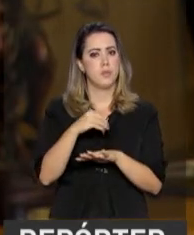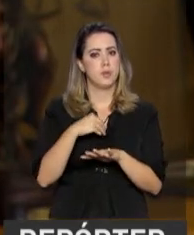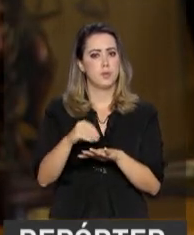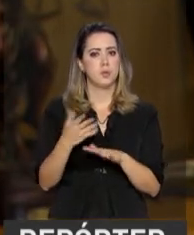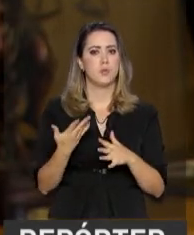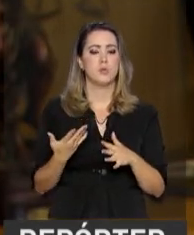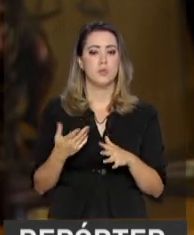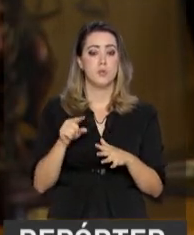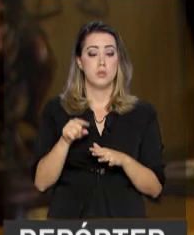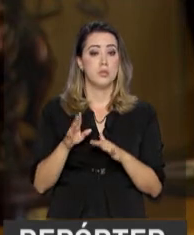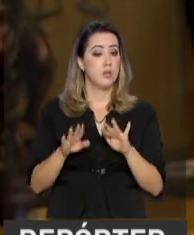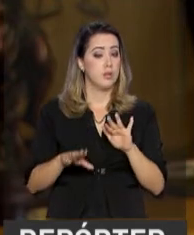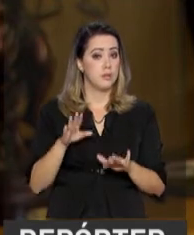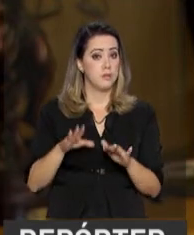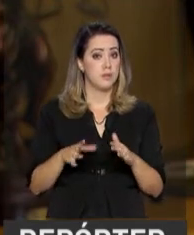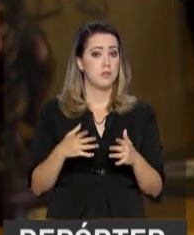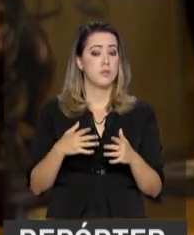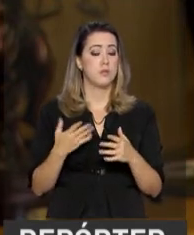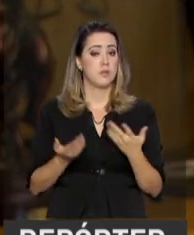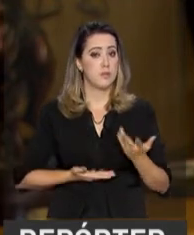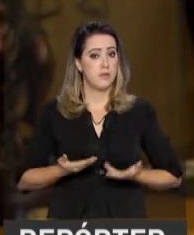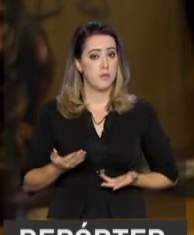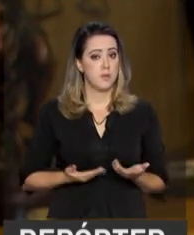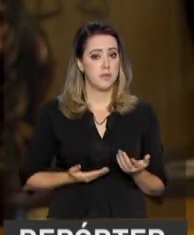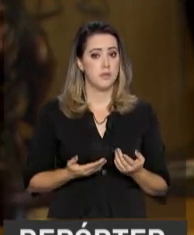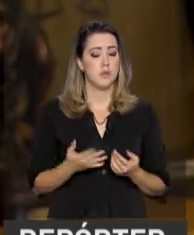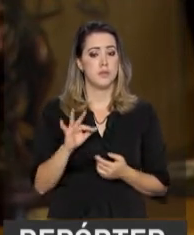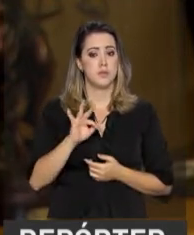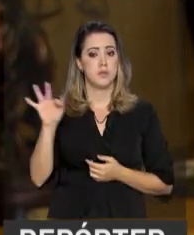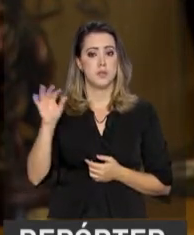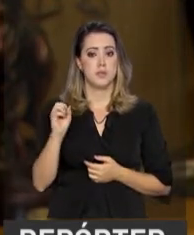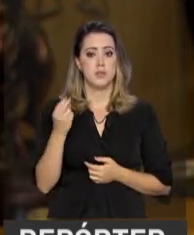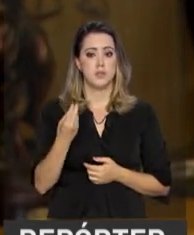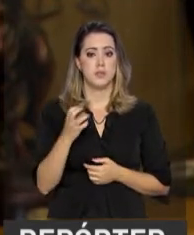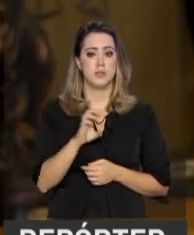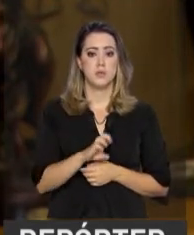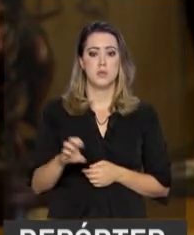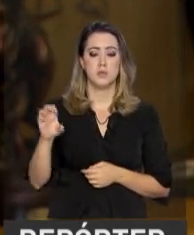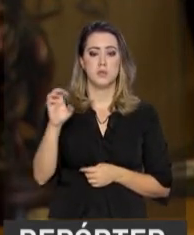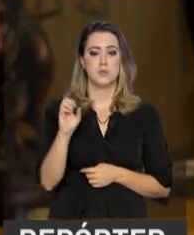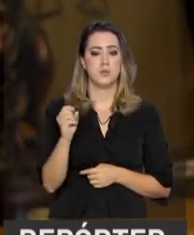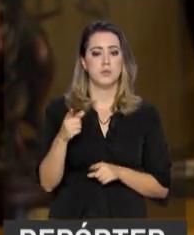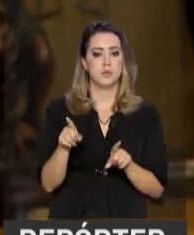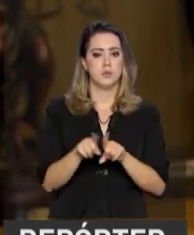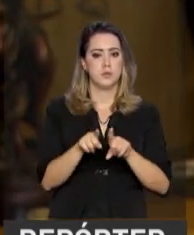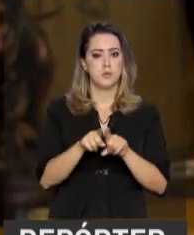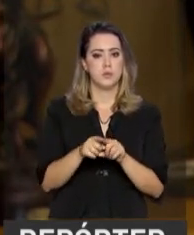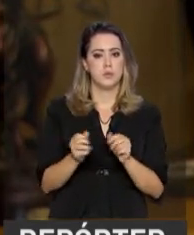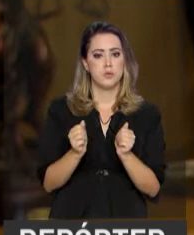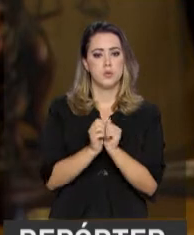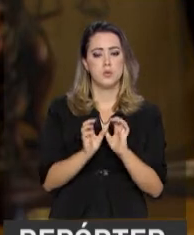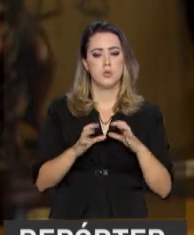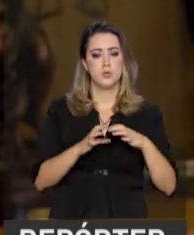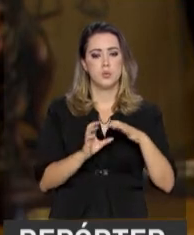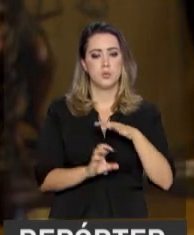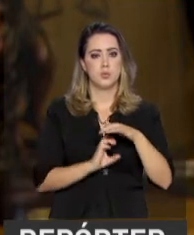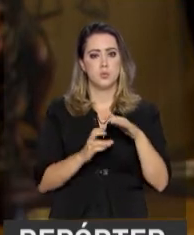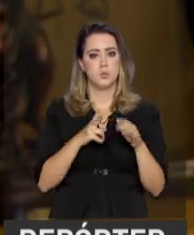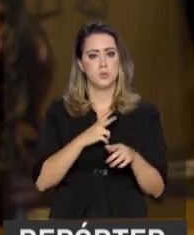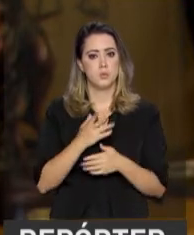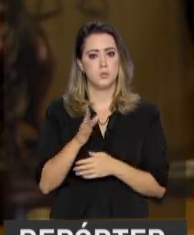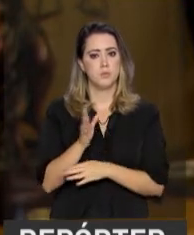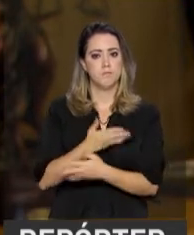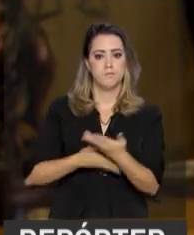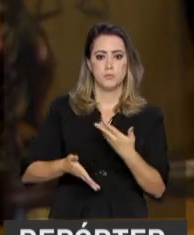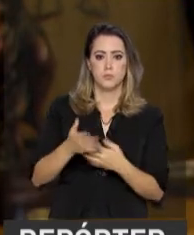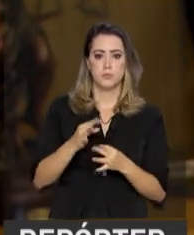Então, dependendo da arquitetura do serviço, seja ele de nível federal, estadual, municipal ou até da iniciativa privada, através de um acordo de